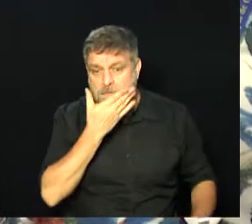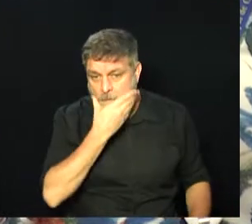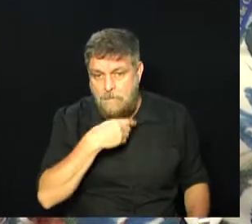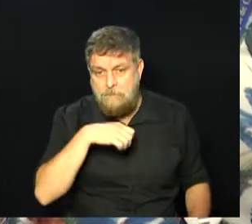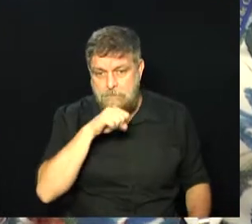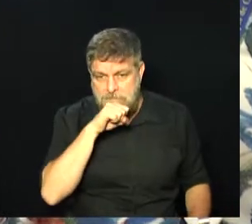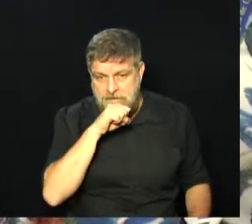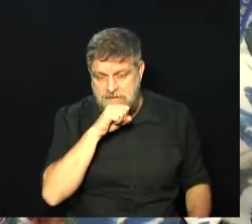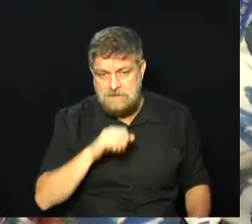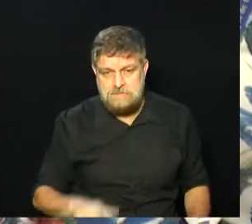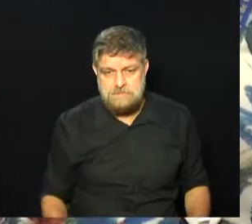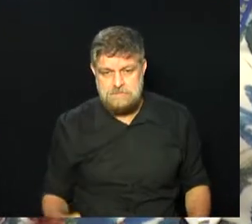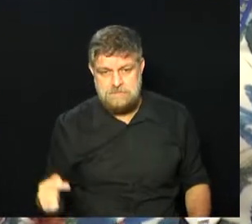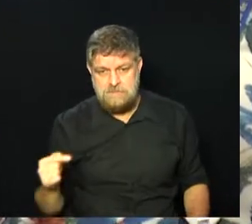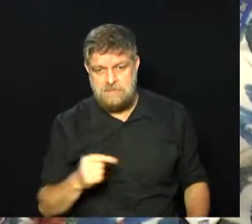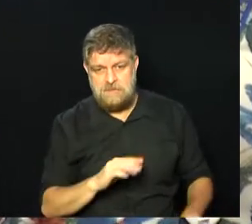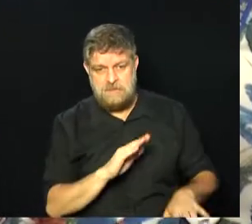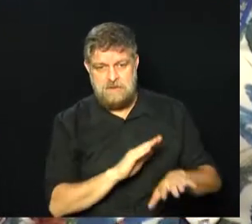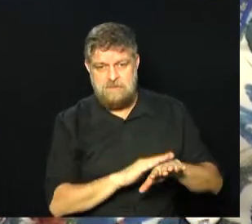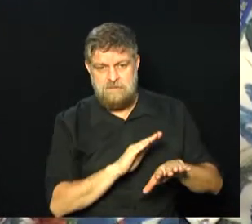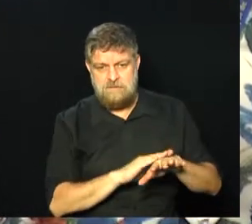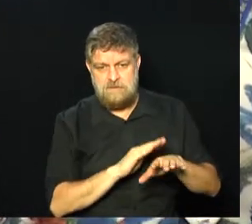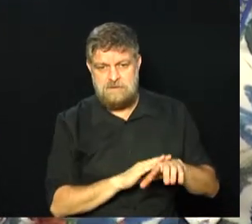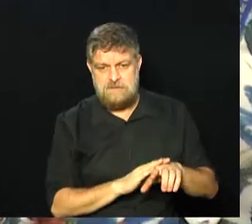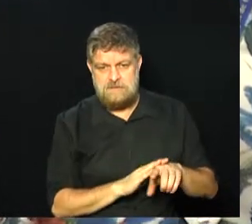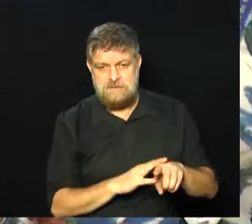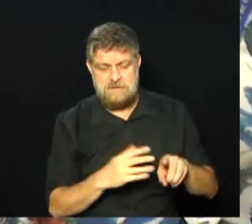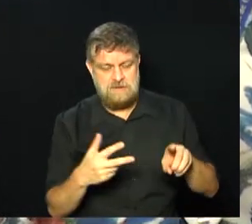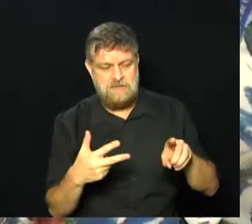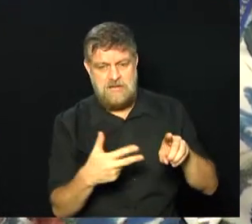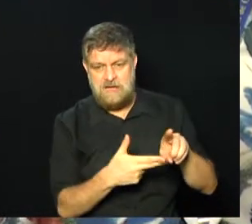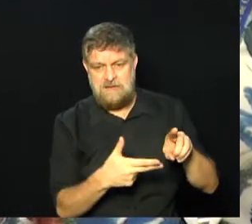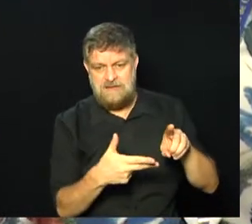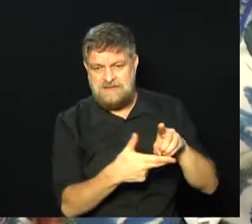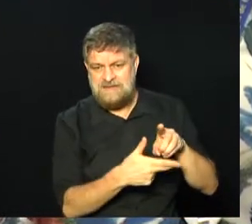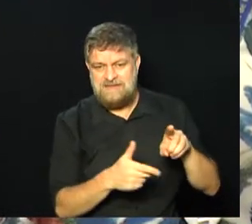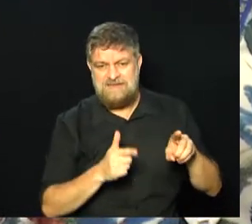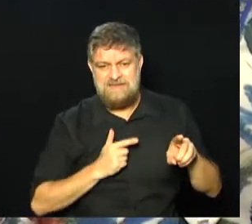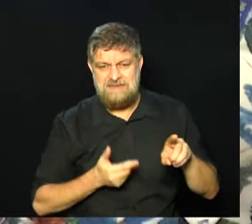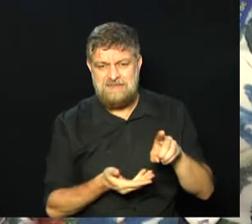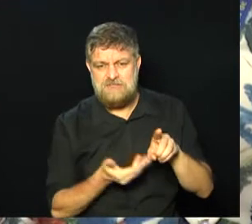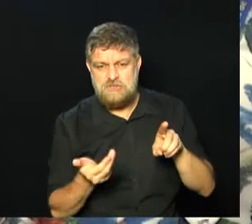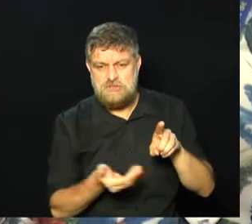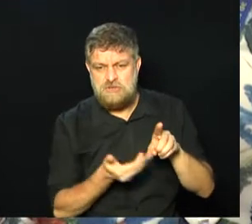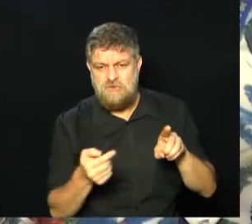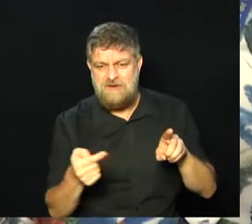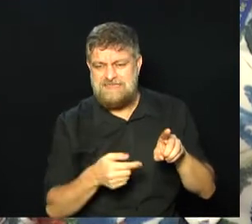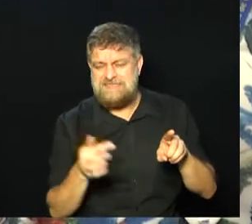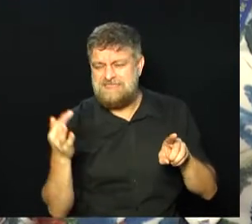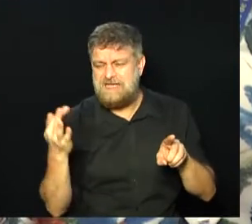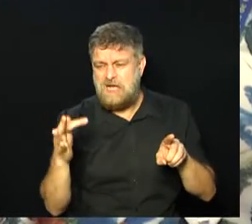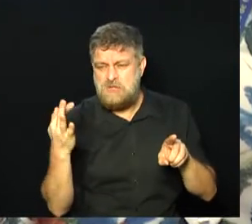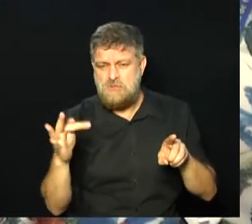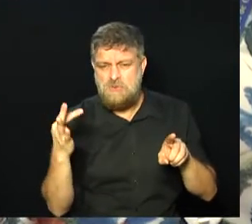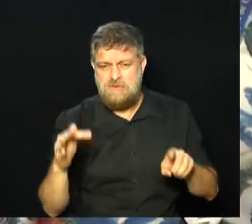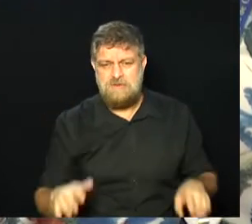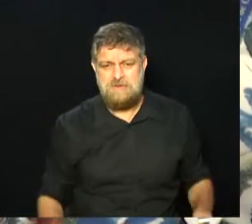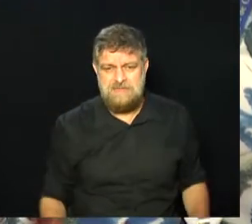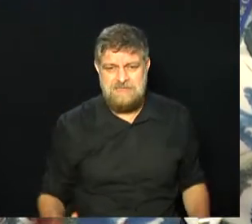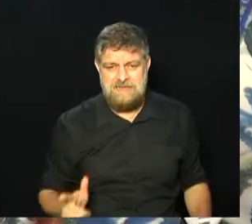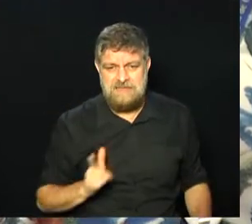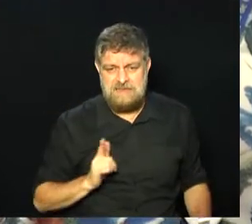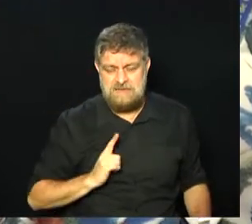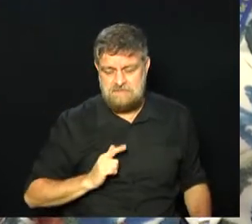na época, eu acho que ele tirou testículos, porque gerava testosterona, onde que dava dor nele. Então, o